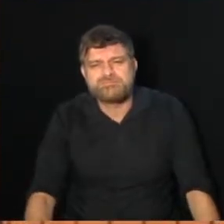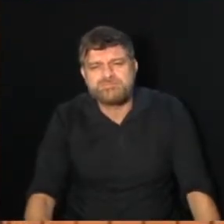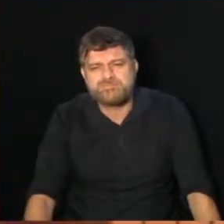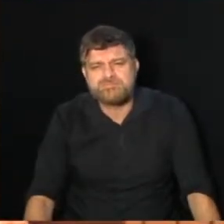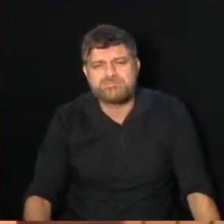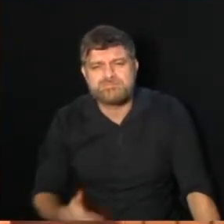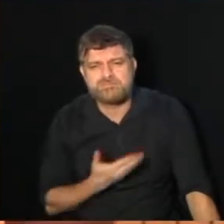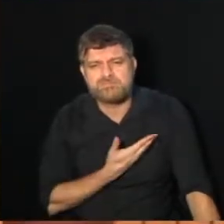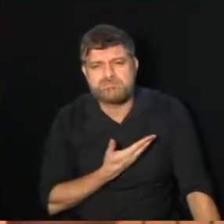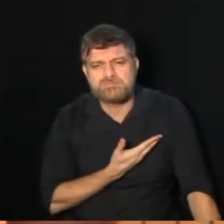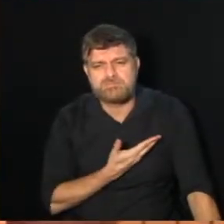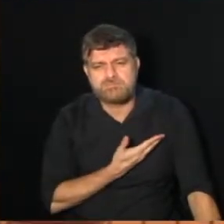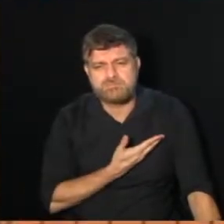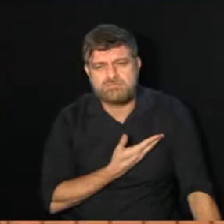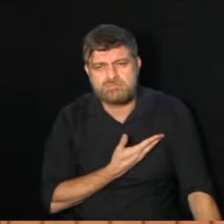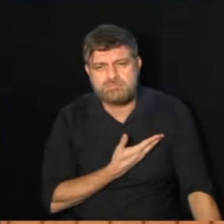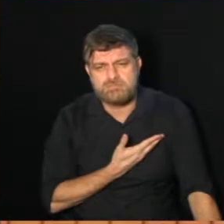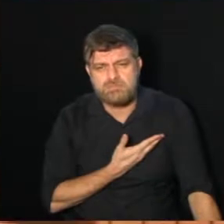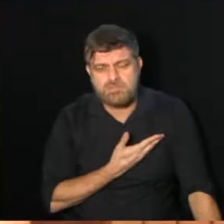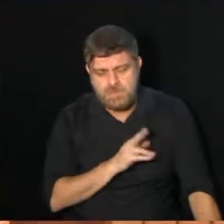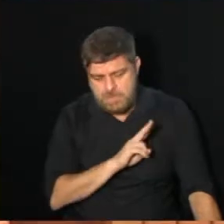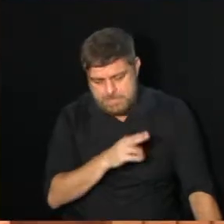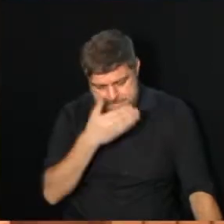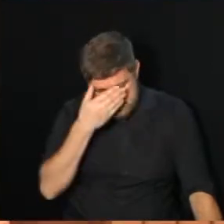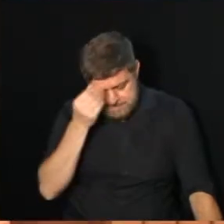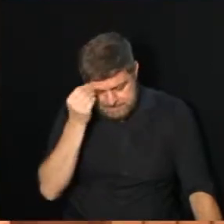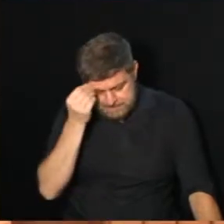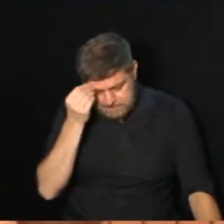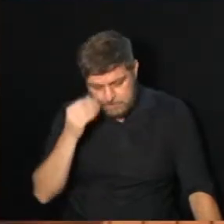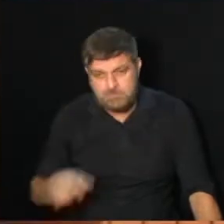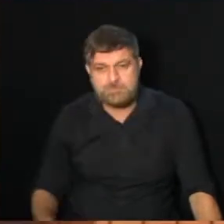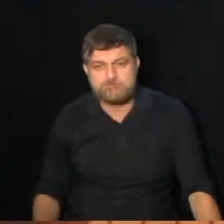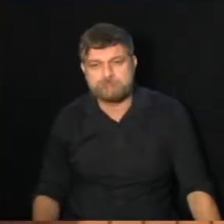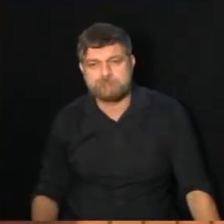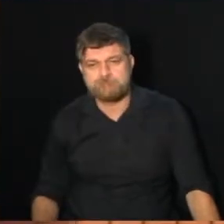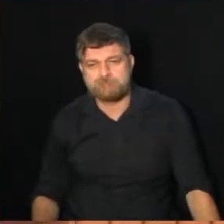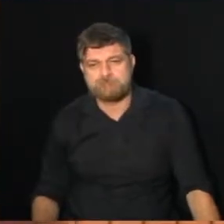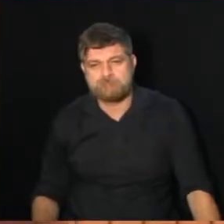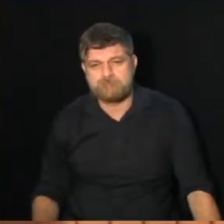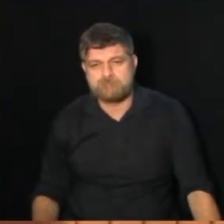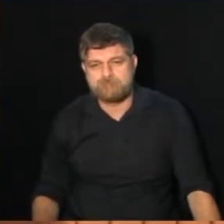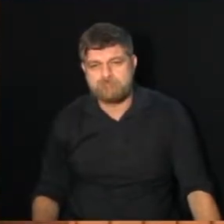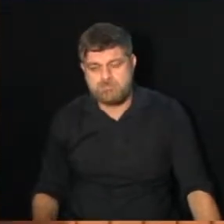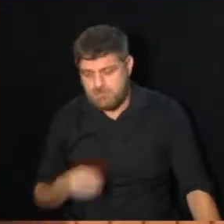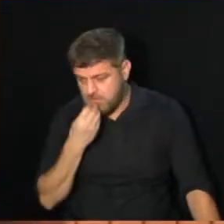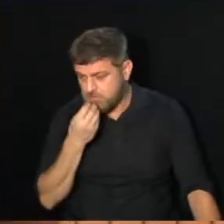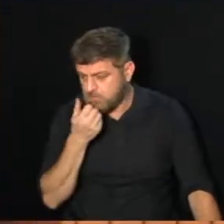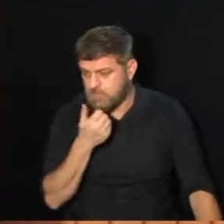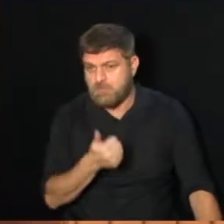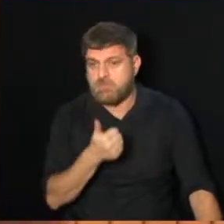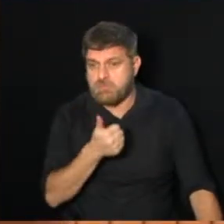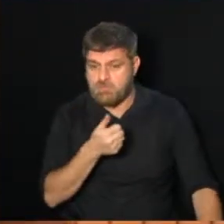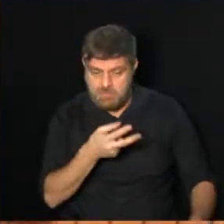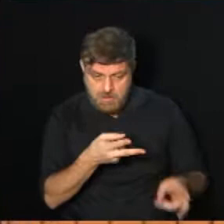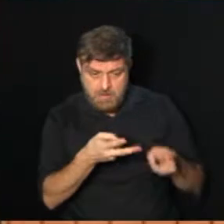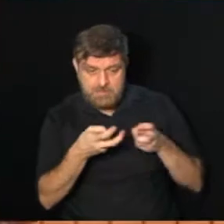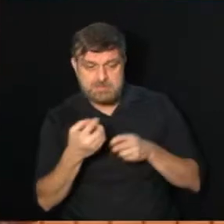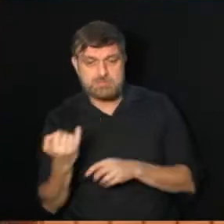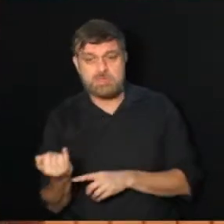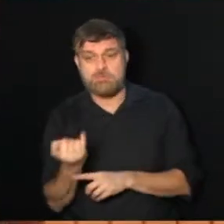nosso colega, que eu acabei não me recordando o nome, mas eu vejo com bons olhos, vejo que pode ser muito